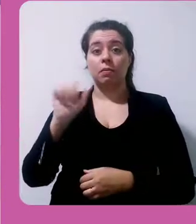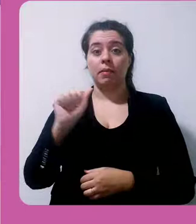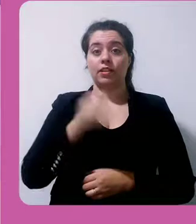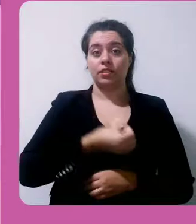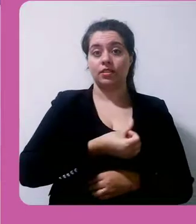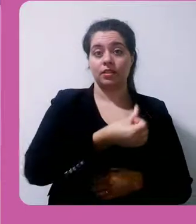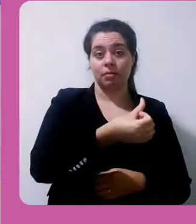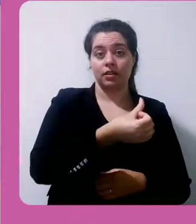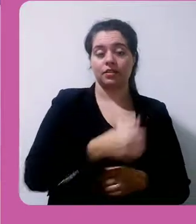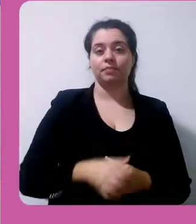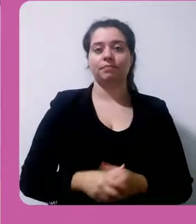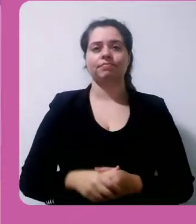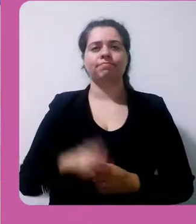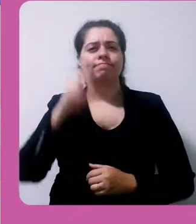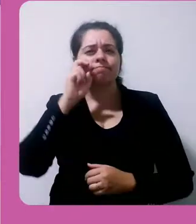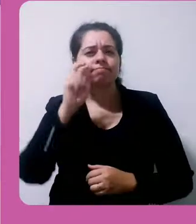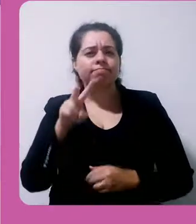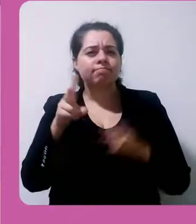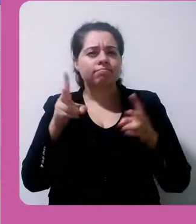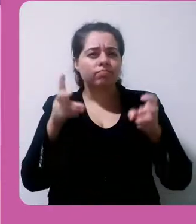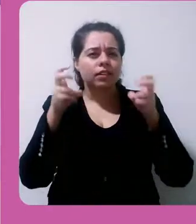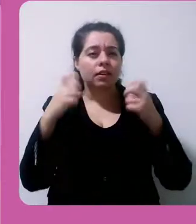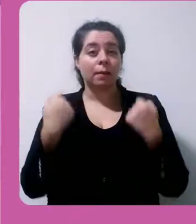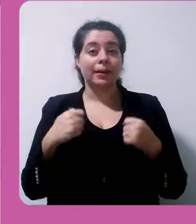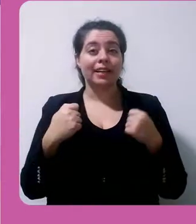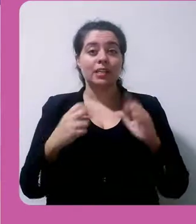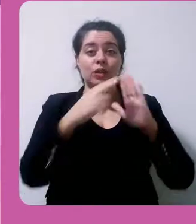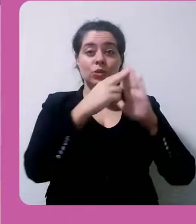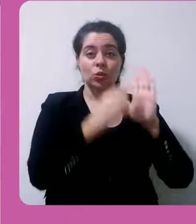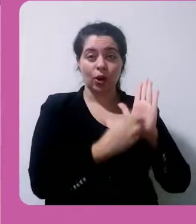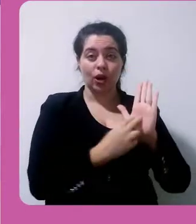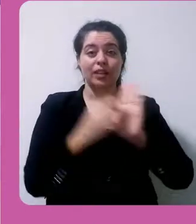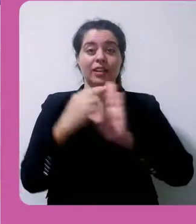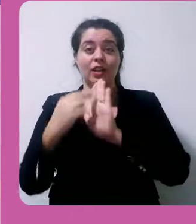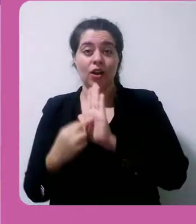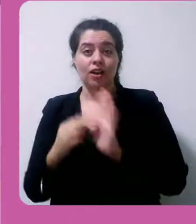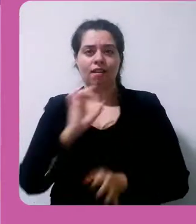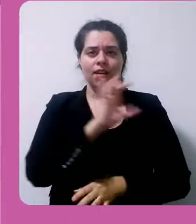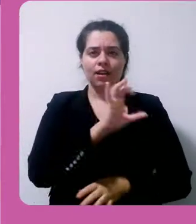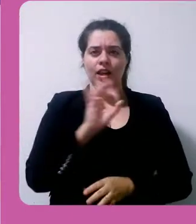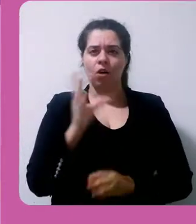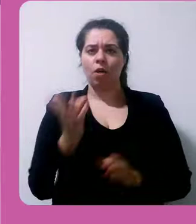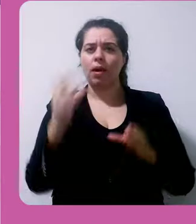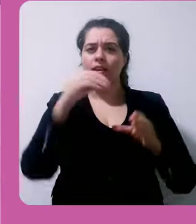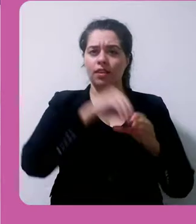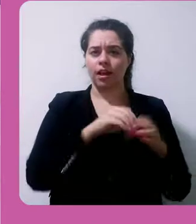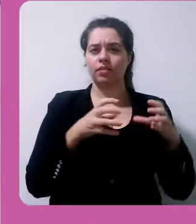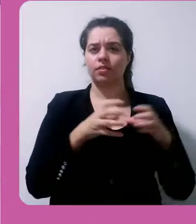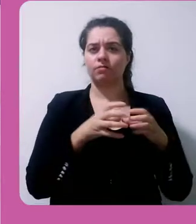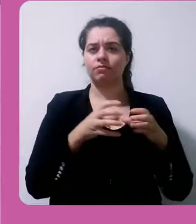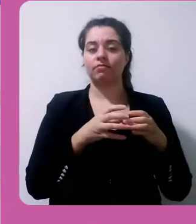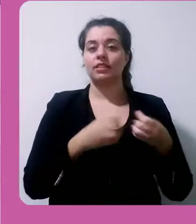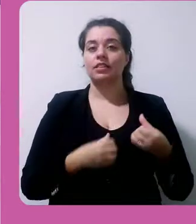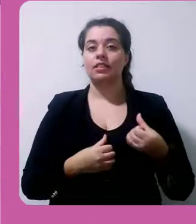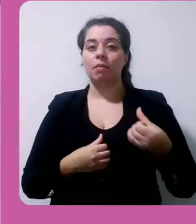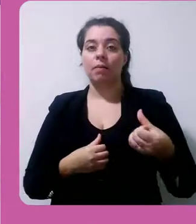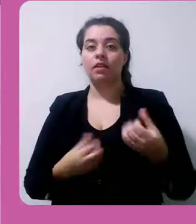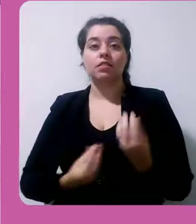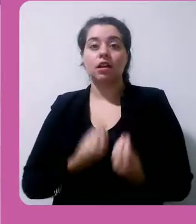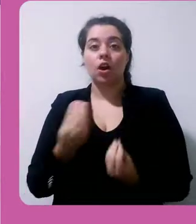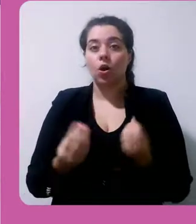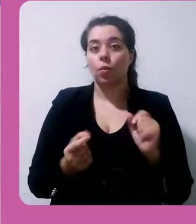colocar essas duas notas dentro da média do semestre. Como é que eu faço isso? Há duas formas de se